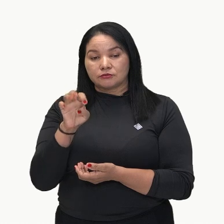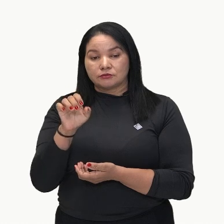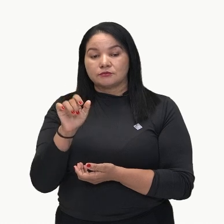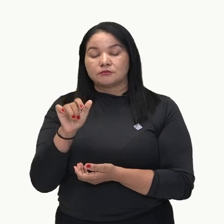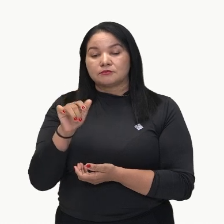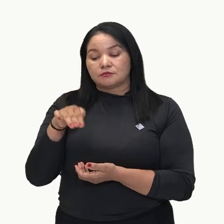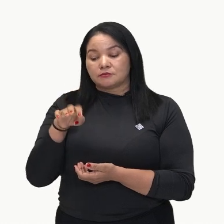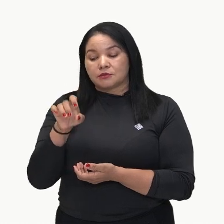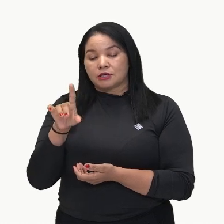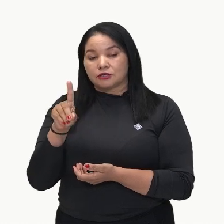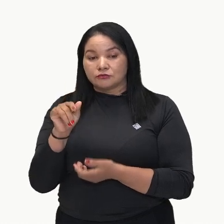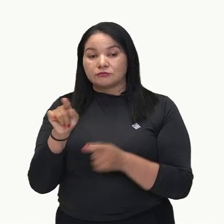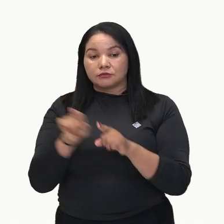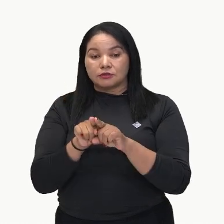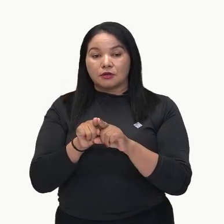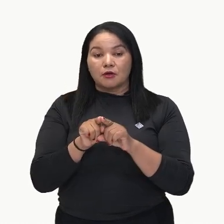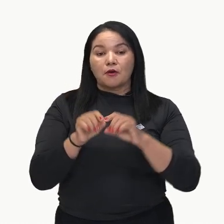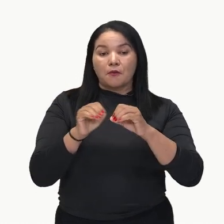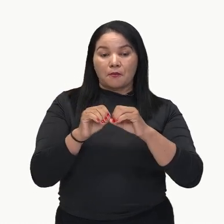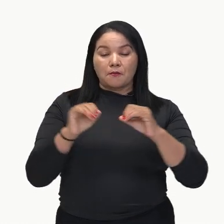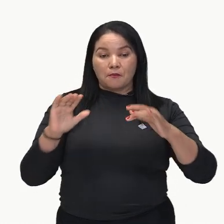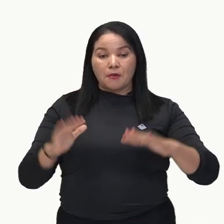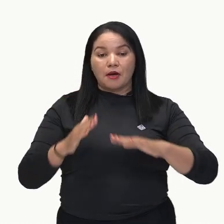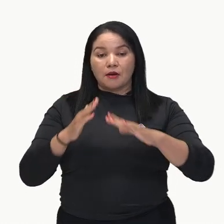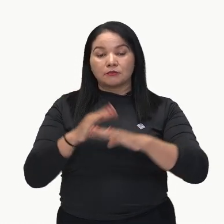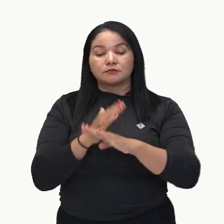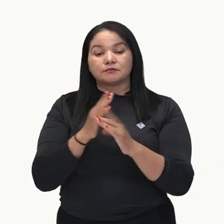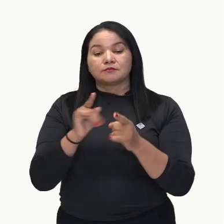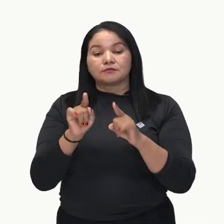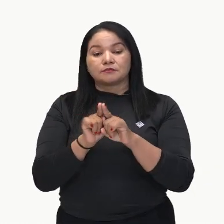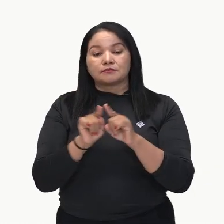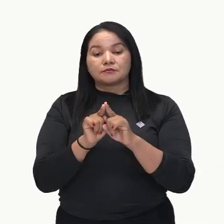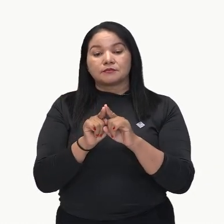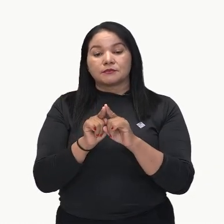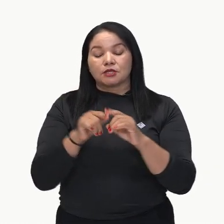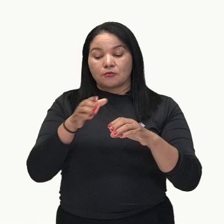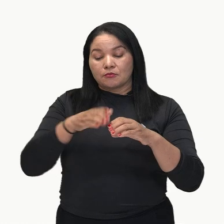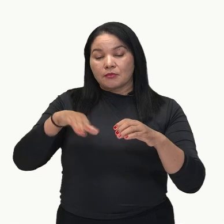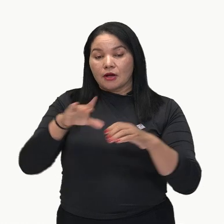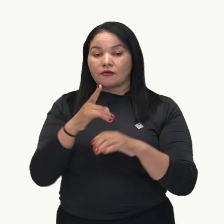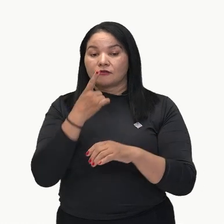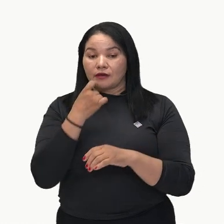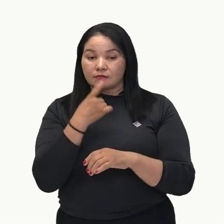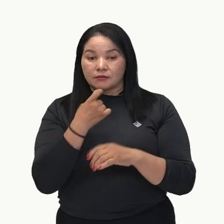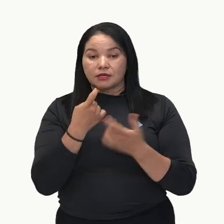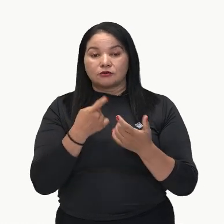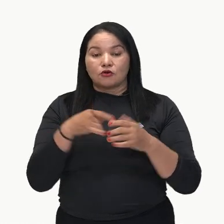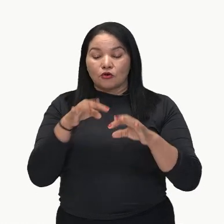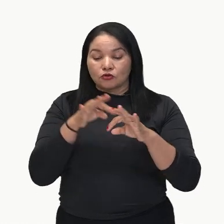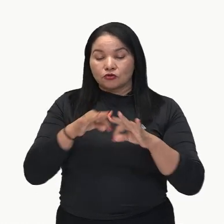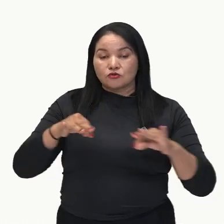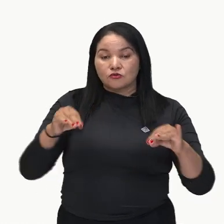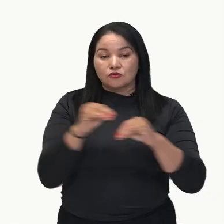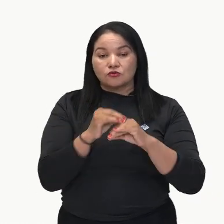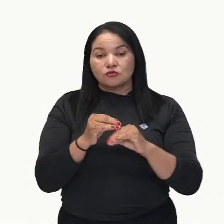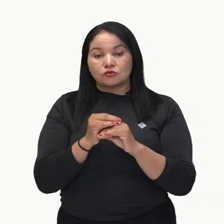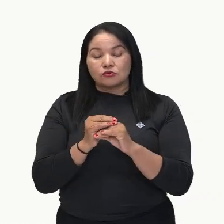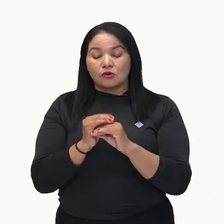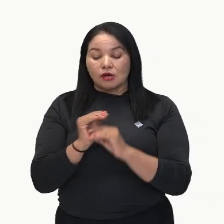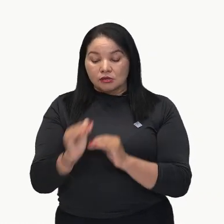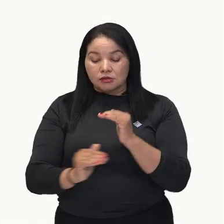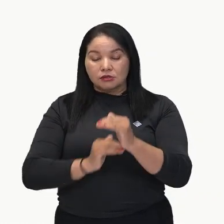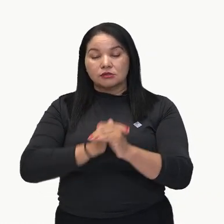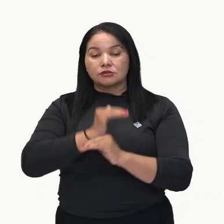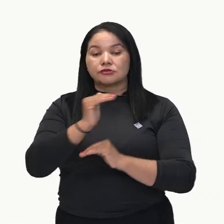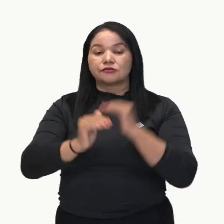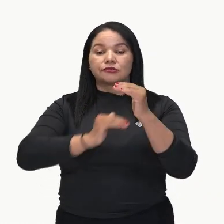Mar Mediterrâneo, o Mar Vermelho, né? Então isso aqui tudo vai fazer com que desenvolva cada vez